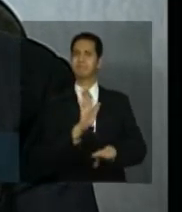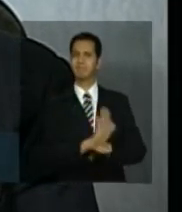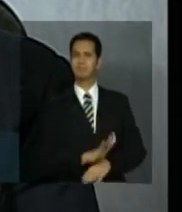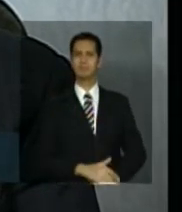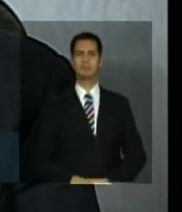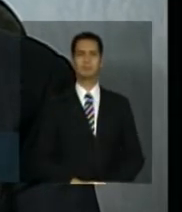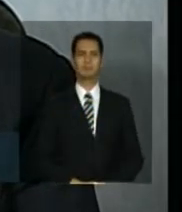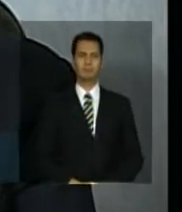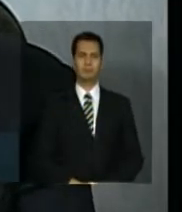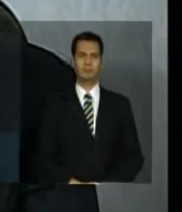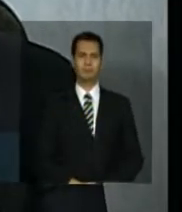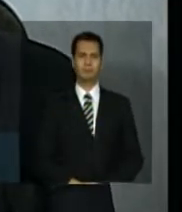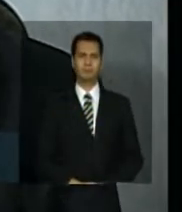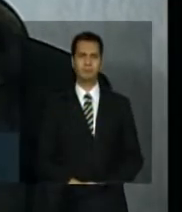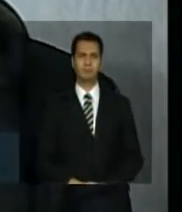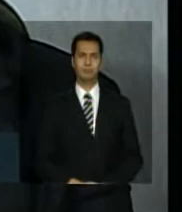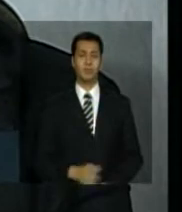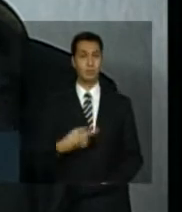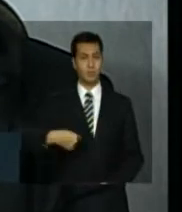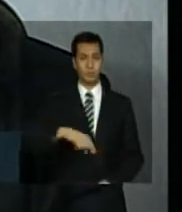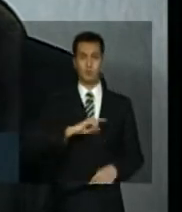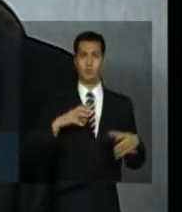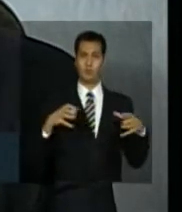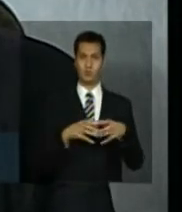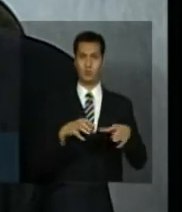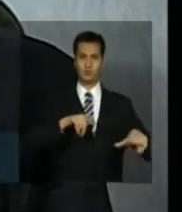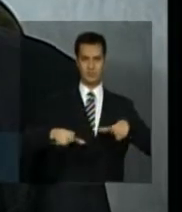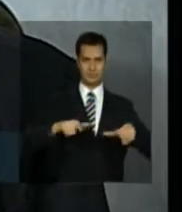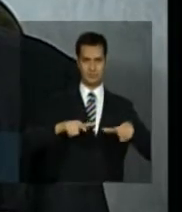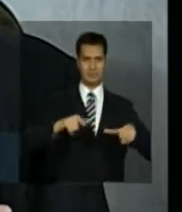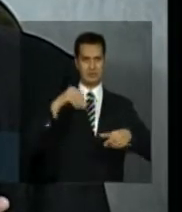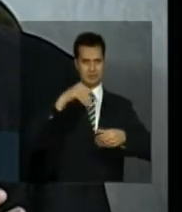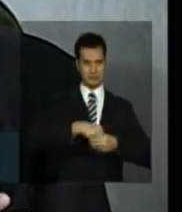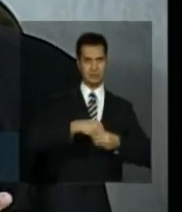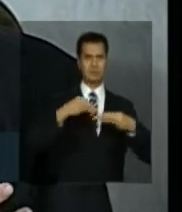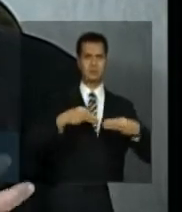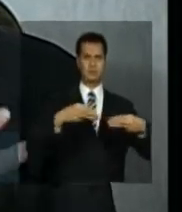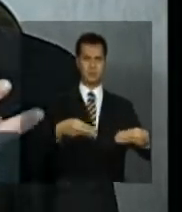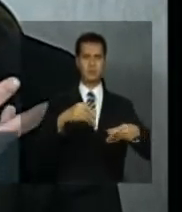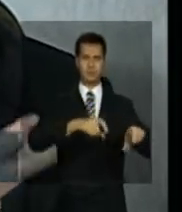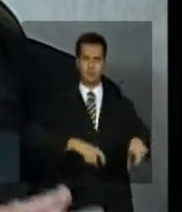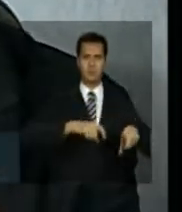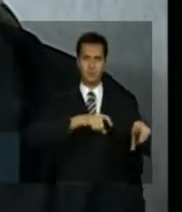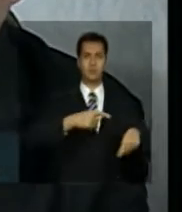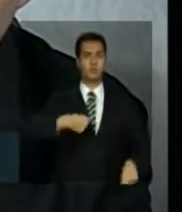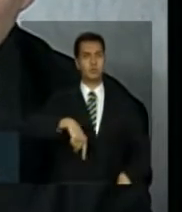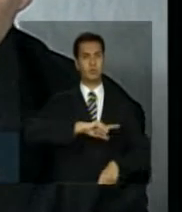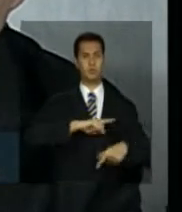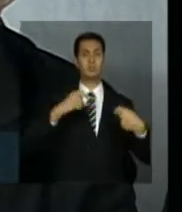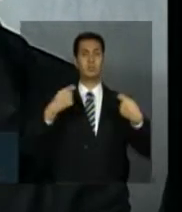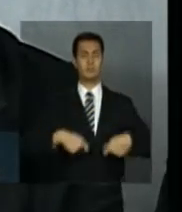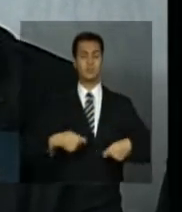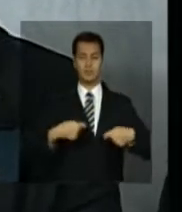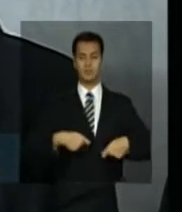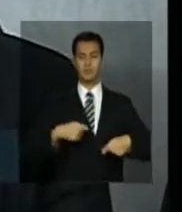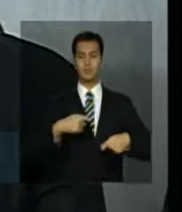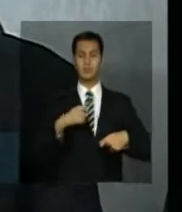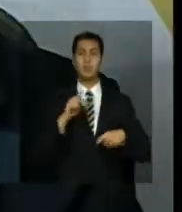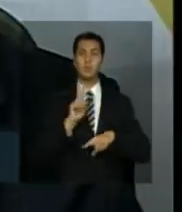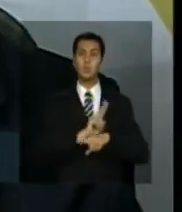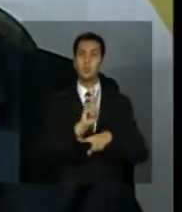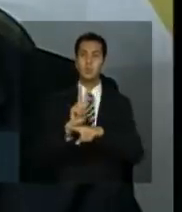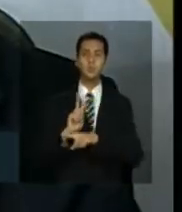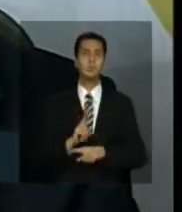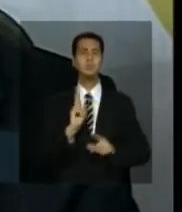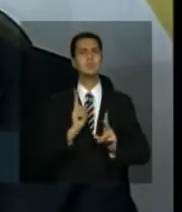fundamental nós do Ministério da Agricultura Temos que estar atento para que as coisas aconteçam perto do Produtor por isso